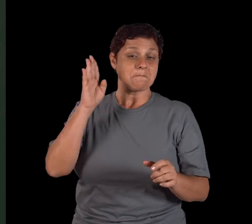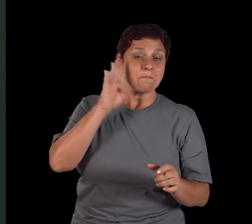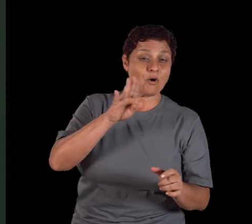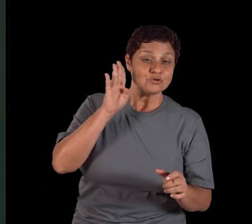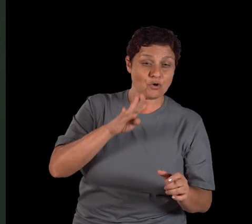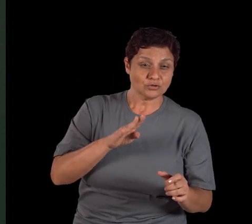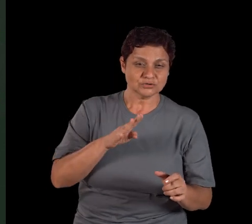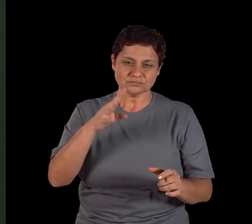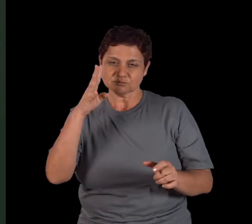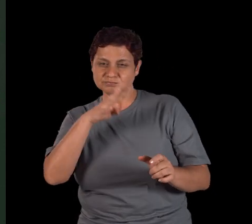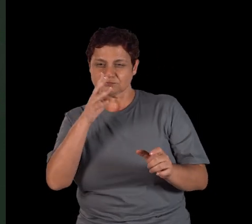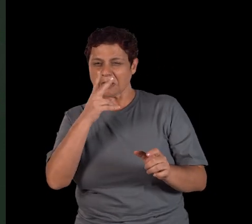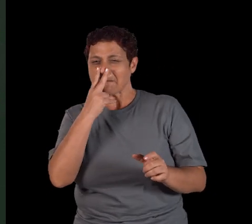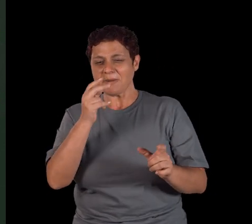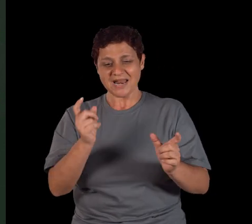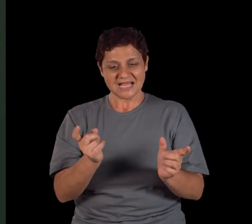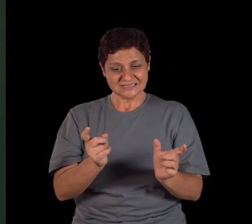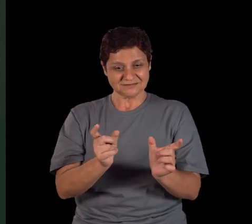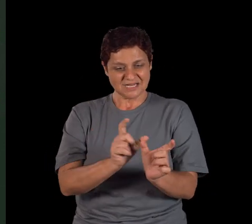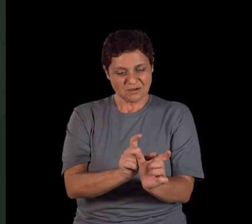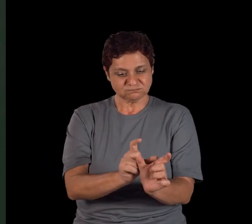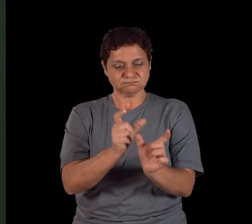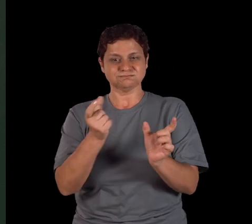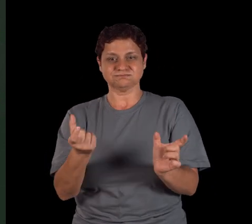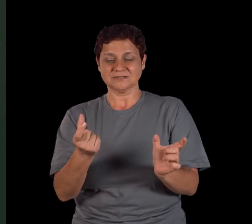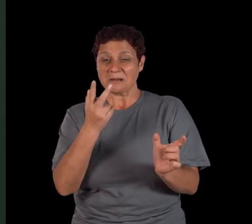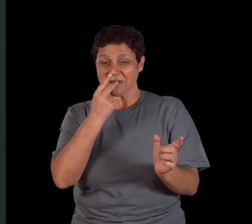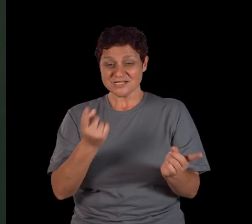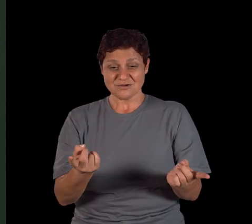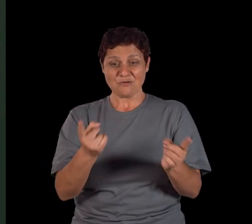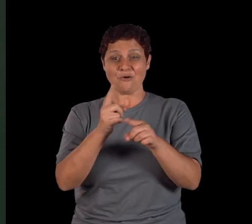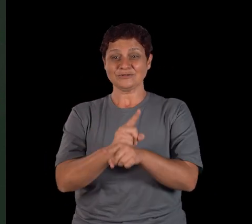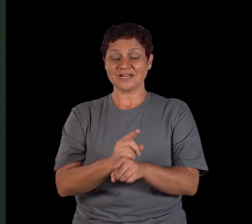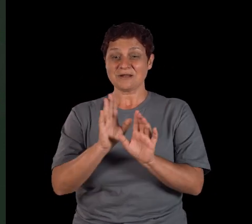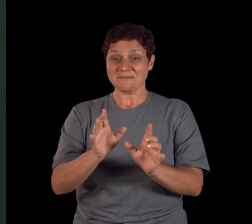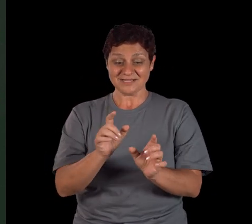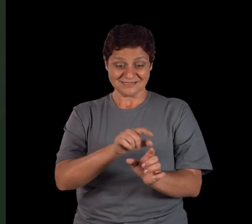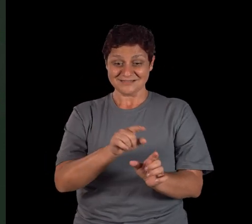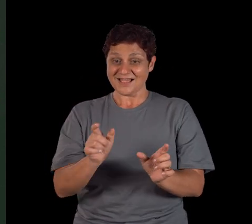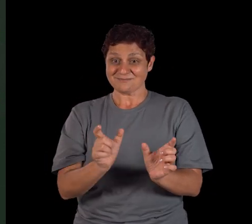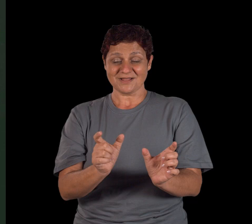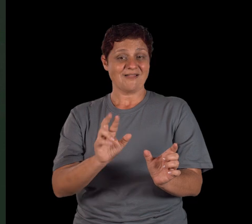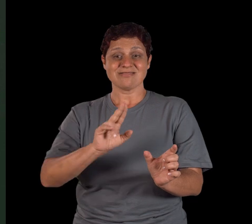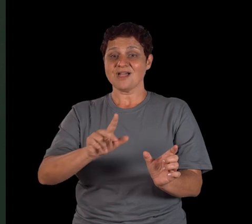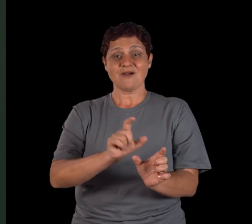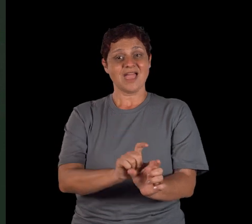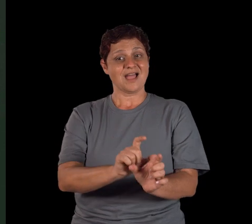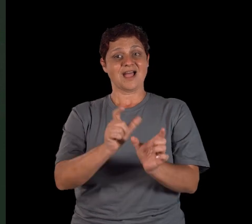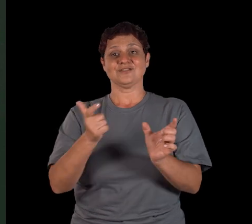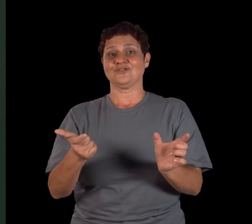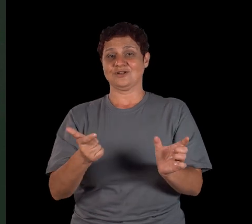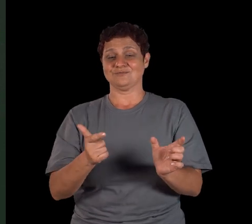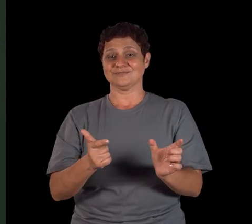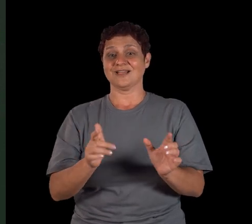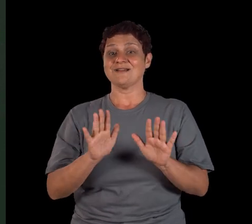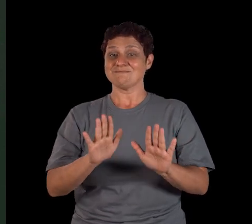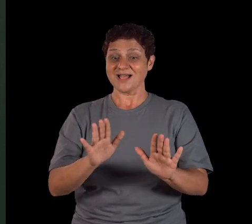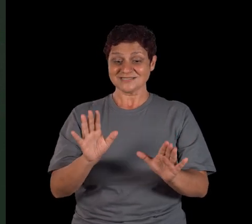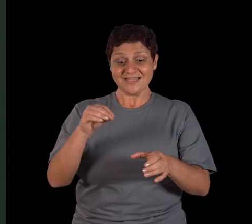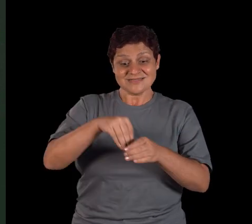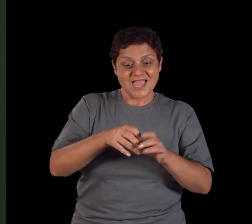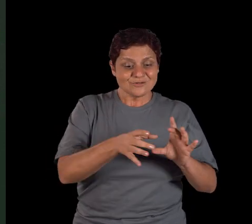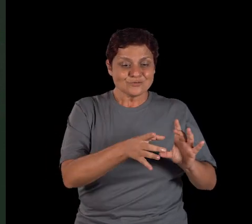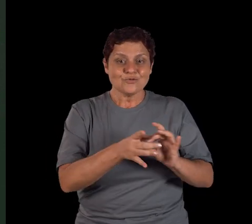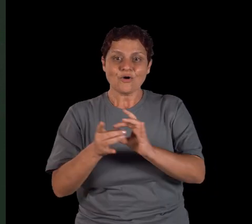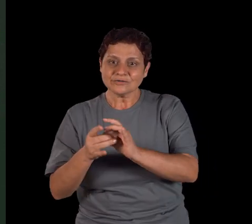são contrários dentro desse contexto, tudo bem? Mas as palavras não são antônimas diretamente, mas no contexto eu apliquei elas